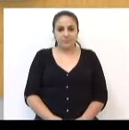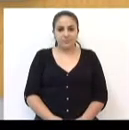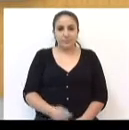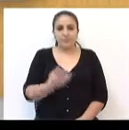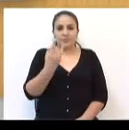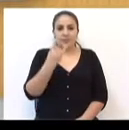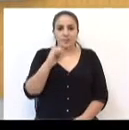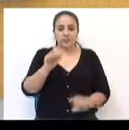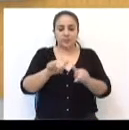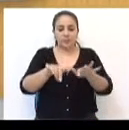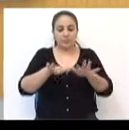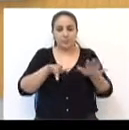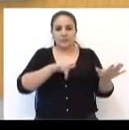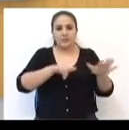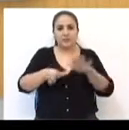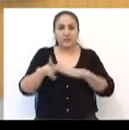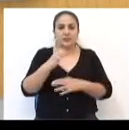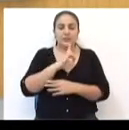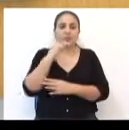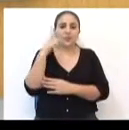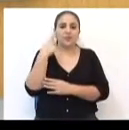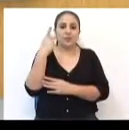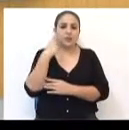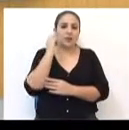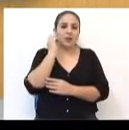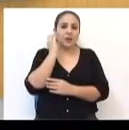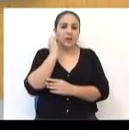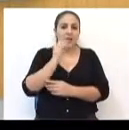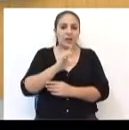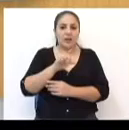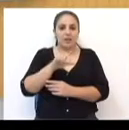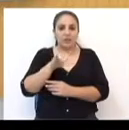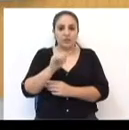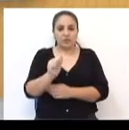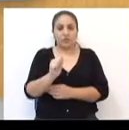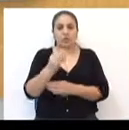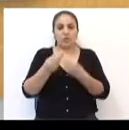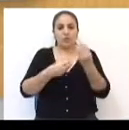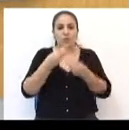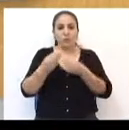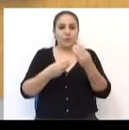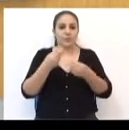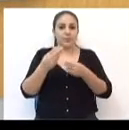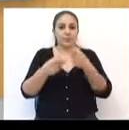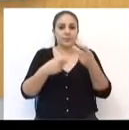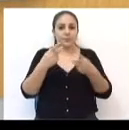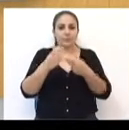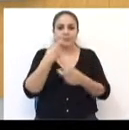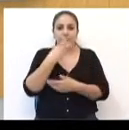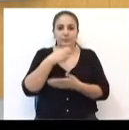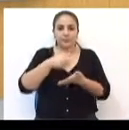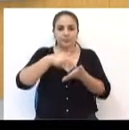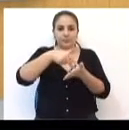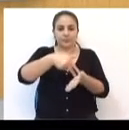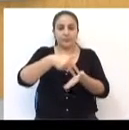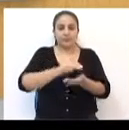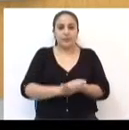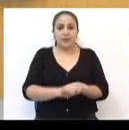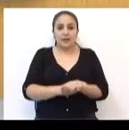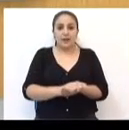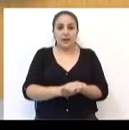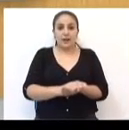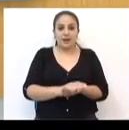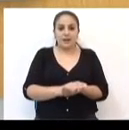A última plenária da semana teve a vereadora Cláudia Furlaneto como oradora do Grande Expediente. No espaço de honra